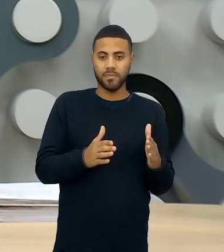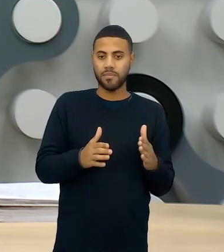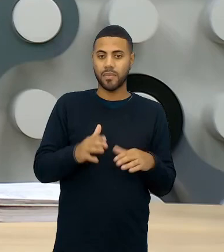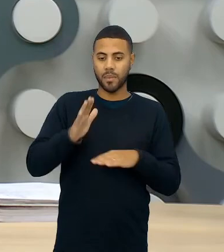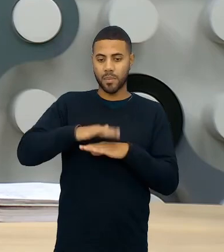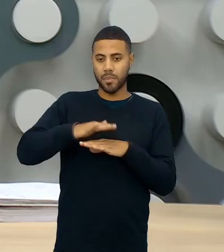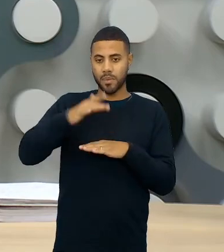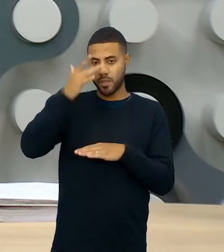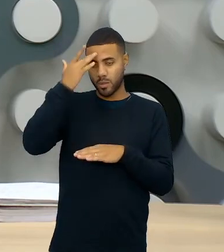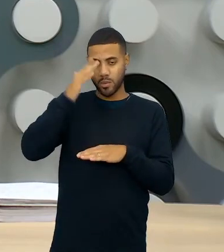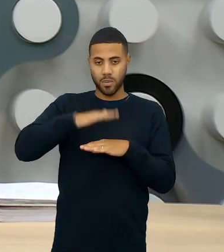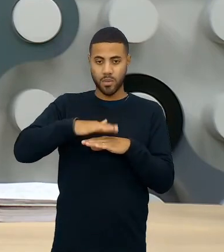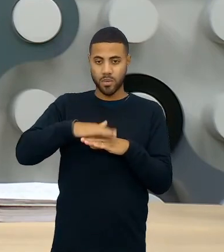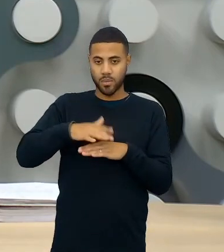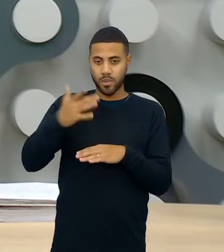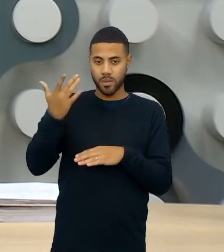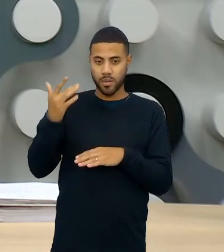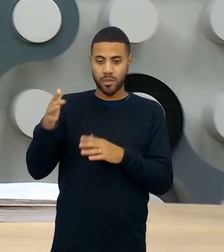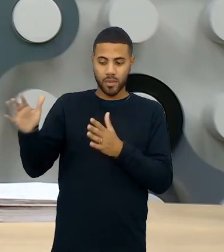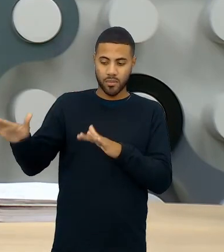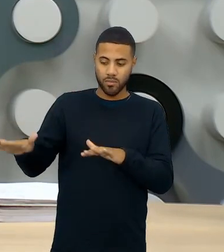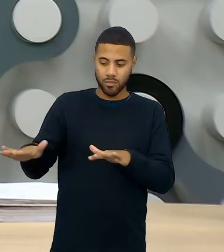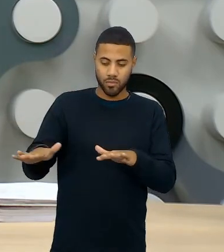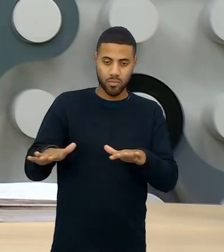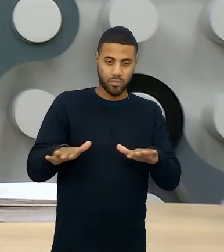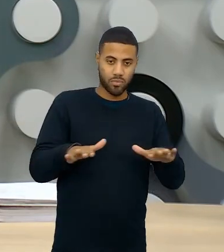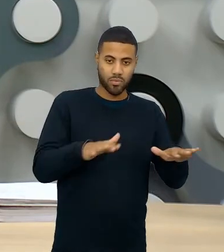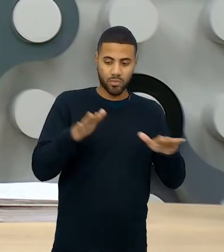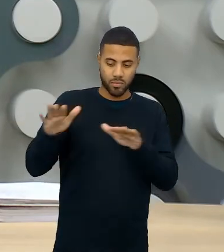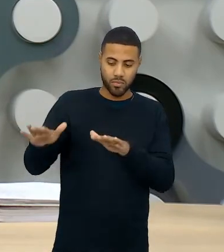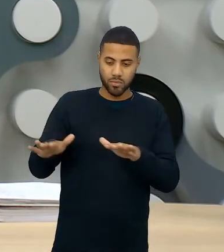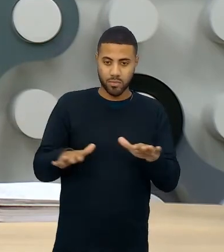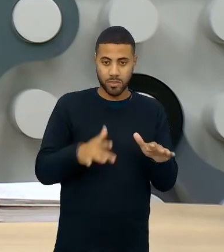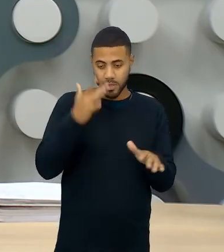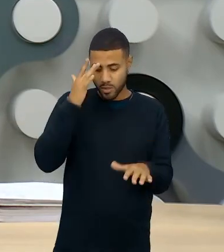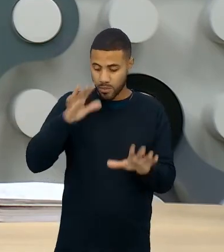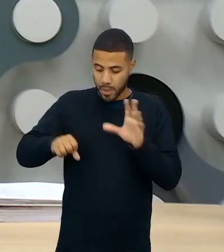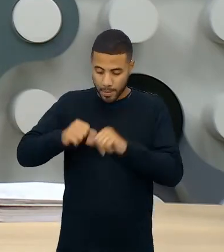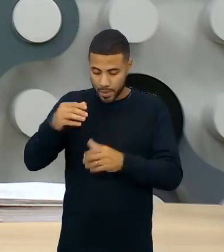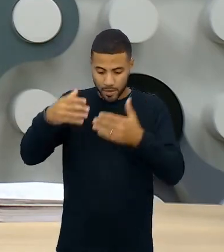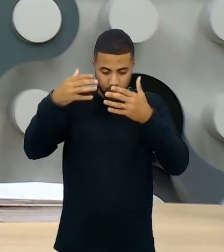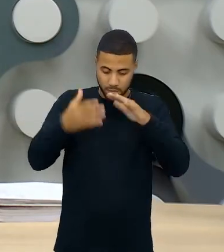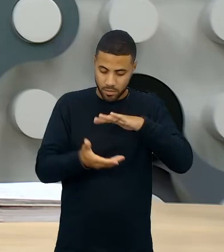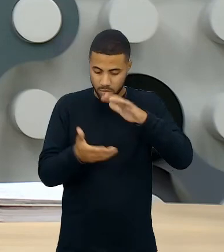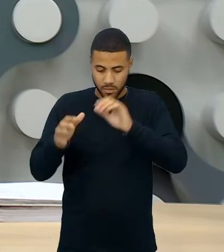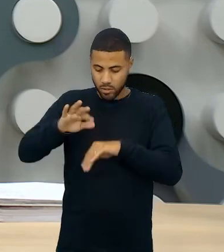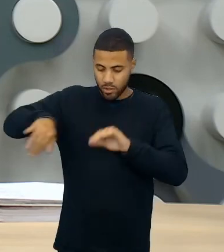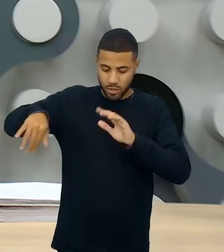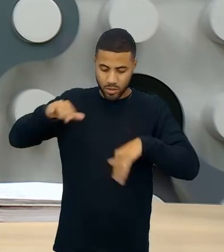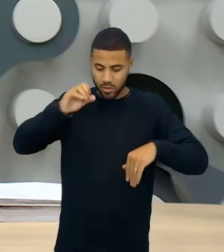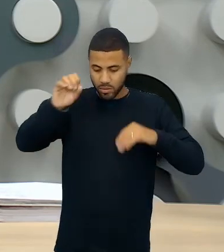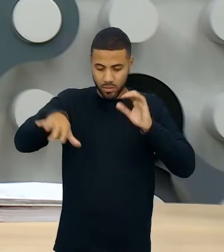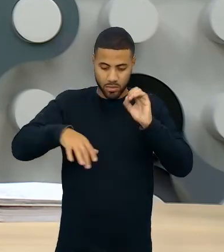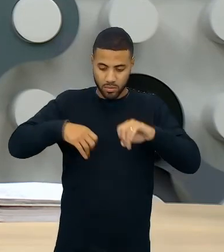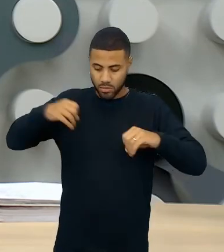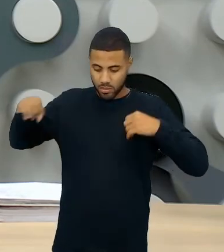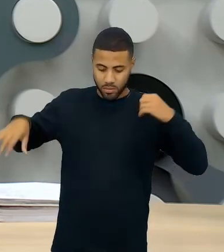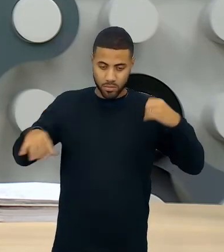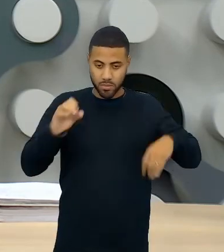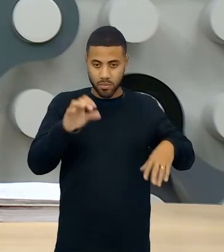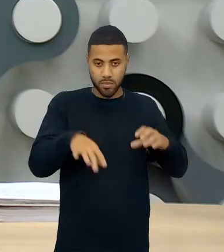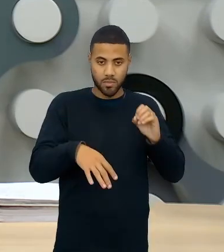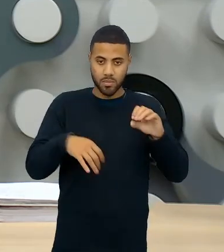manual, né? Então ele vai para uma esteira e pessoas vão separar ali o que é plástico, o que é latinha, tá? Do que é caixinha